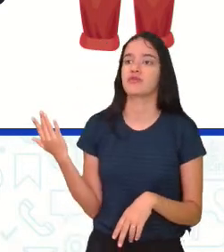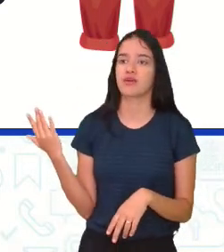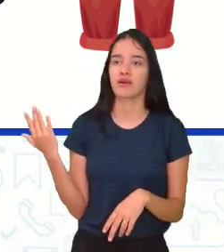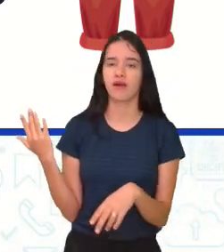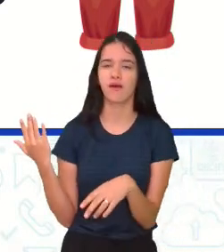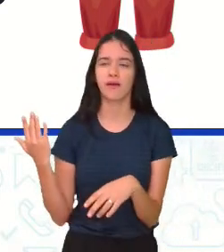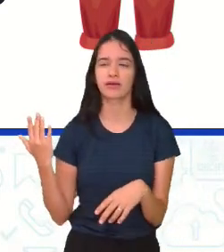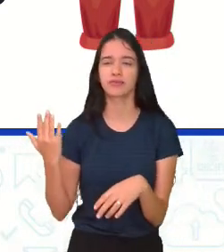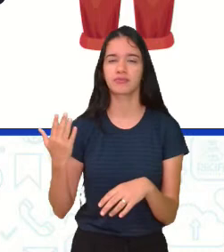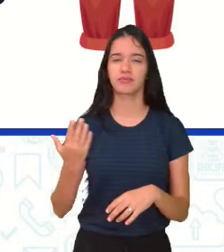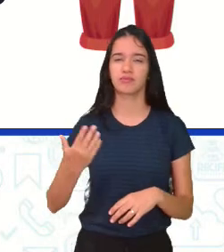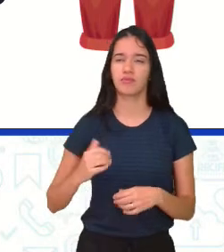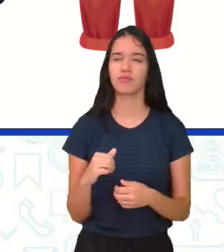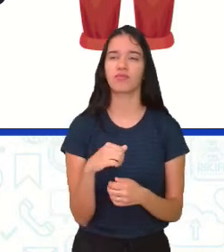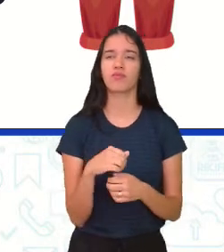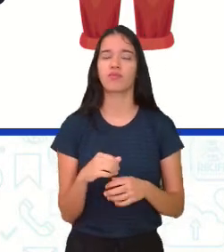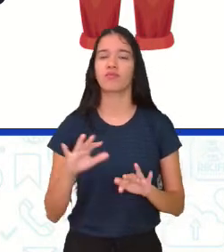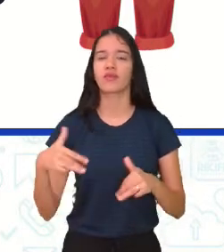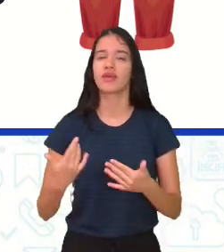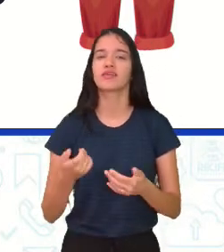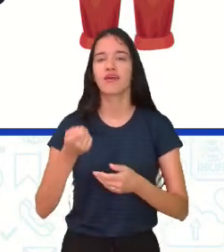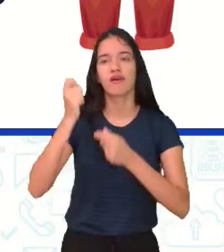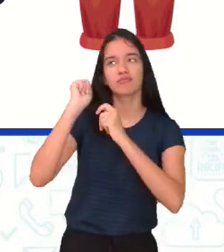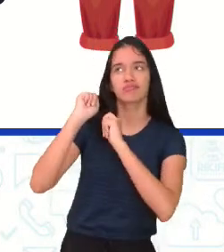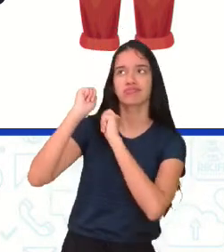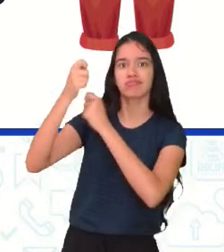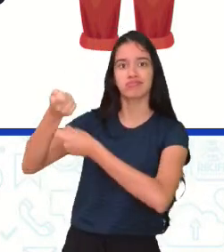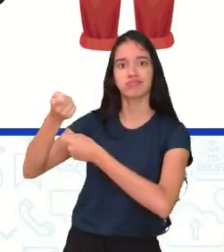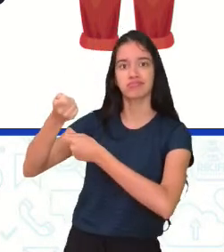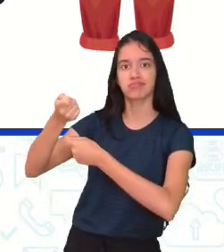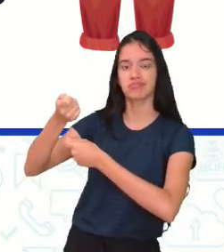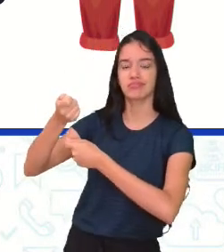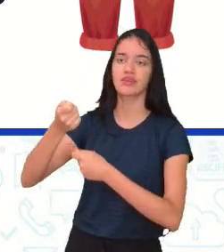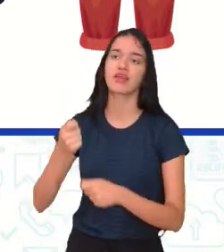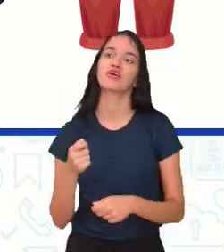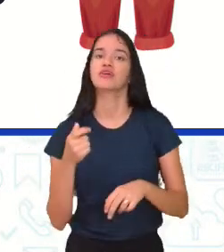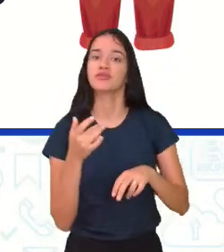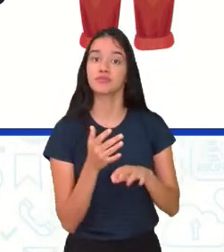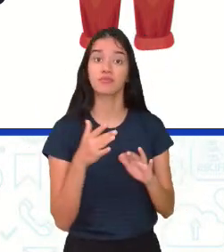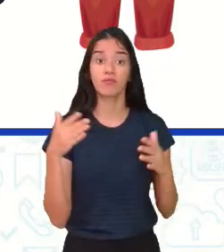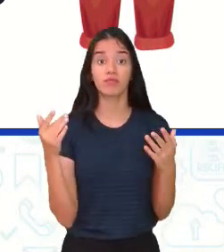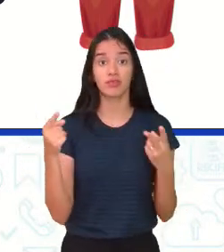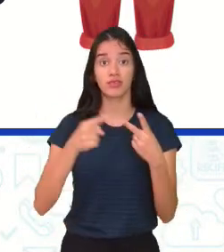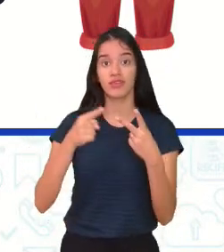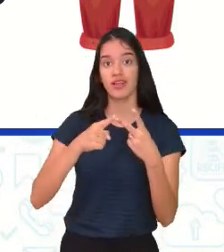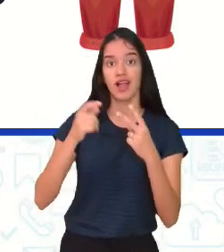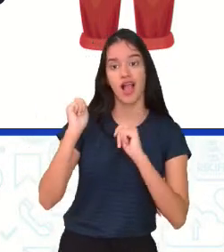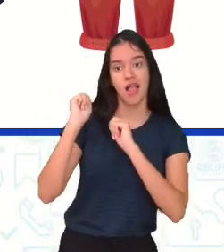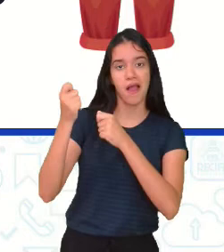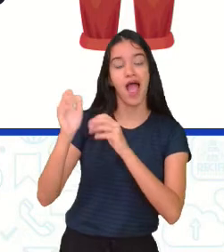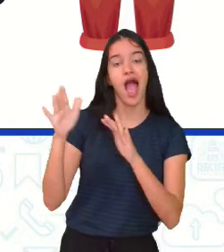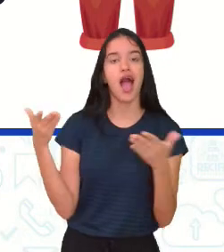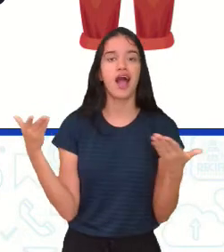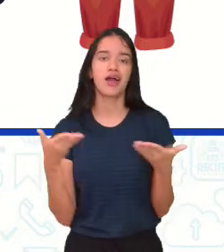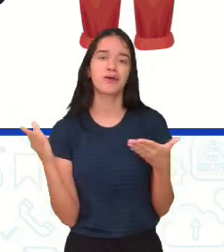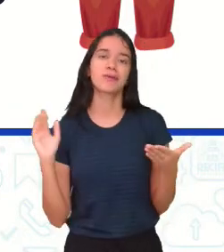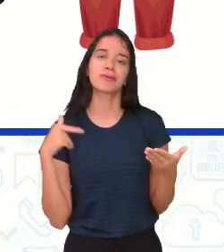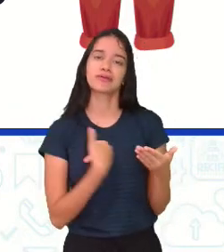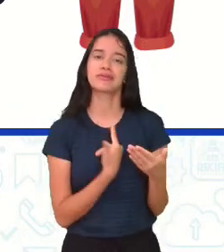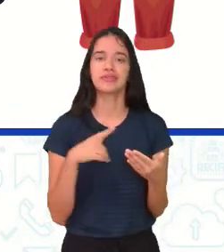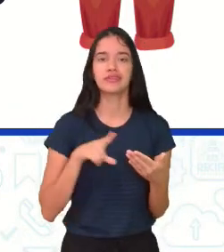é de pescador, né? Uma calçazinha de pescador. Então agora você pode notar que a gente tinha